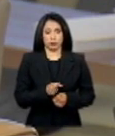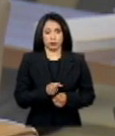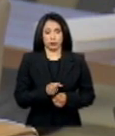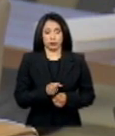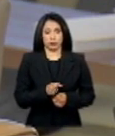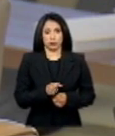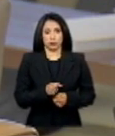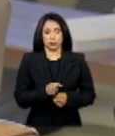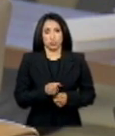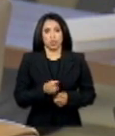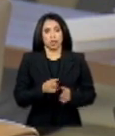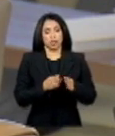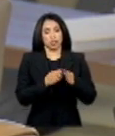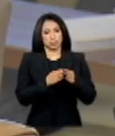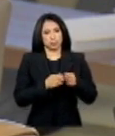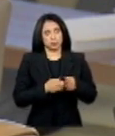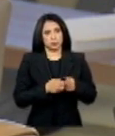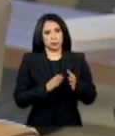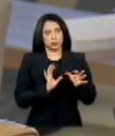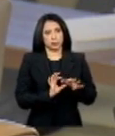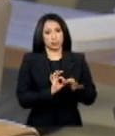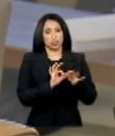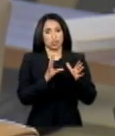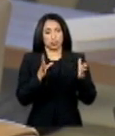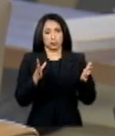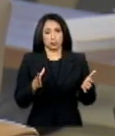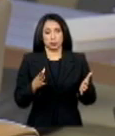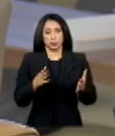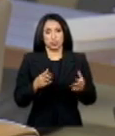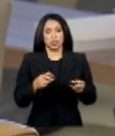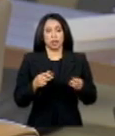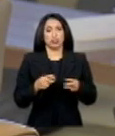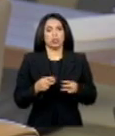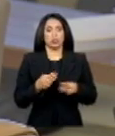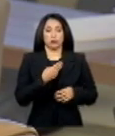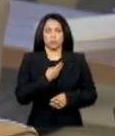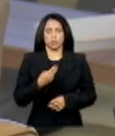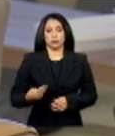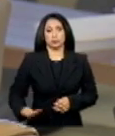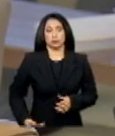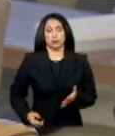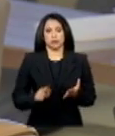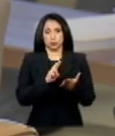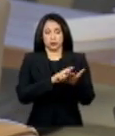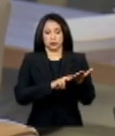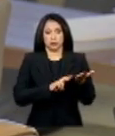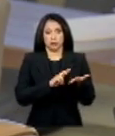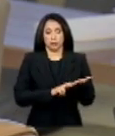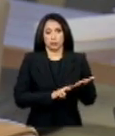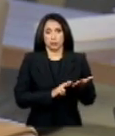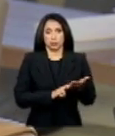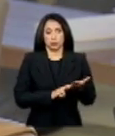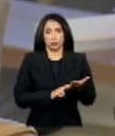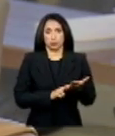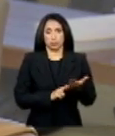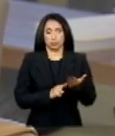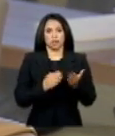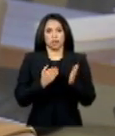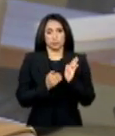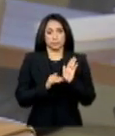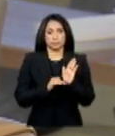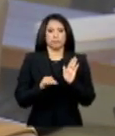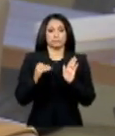beneplácito a posição sua excelência eminente ministro relator com alguns passos adiante que adiante têm sido